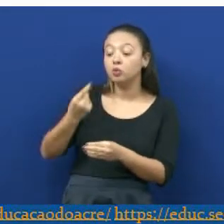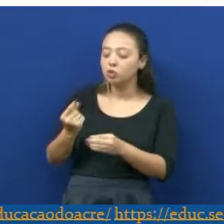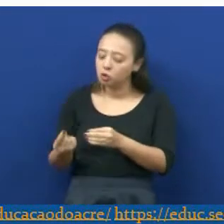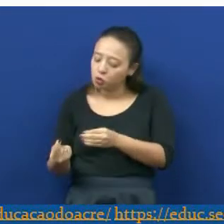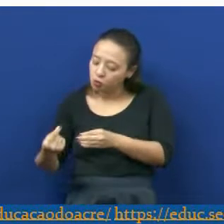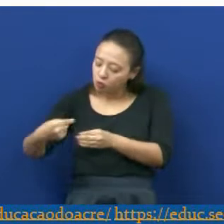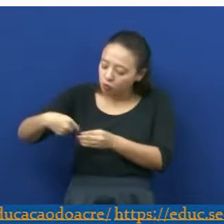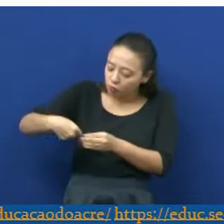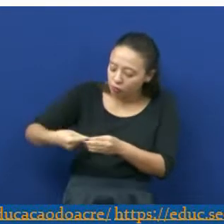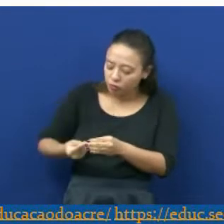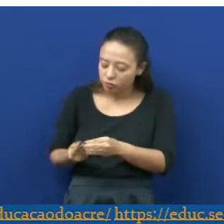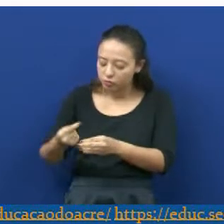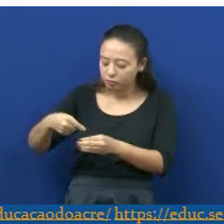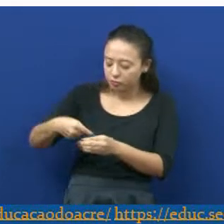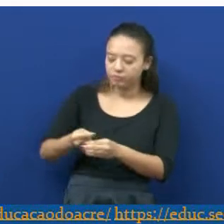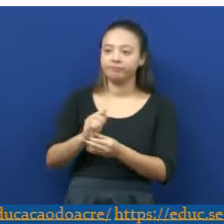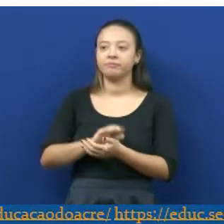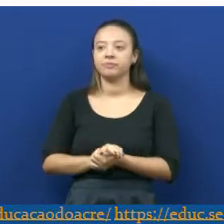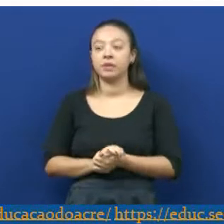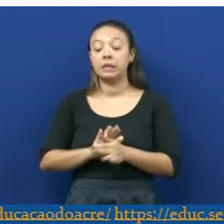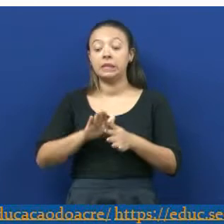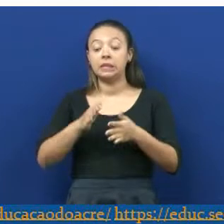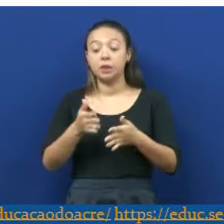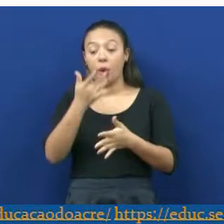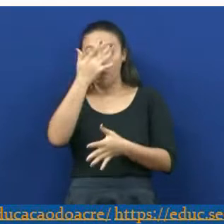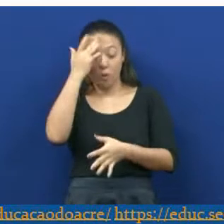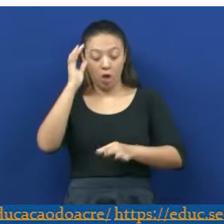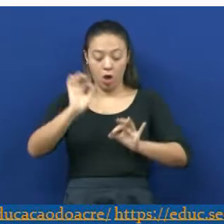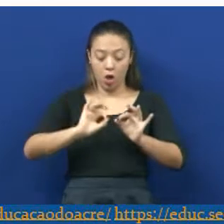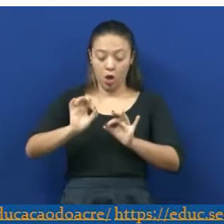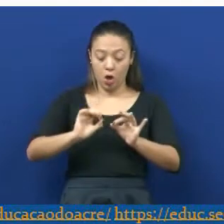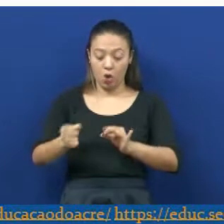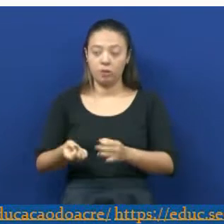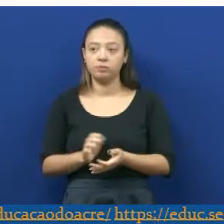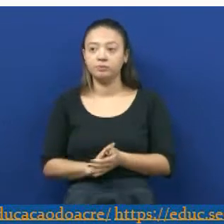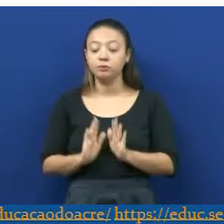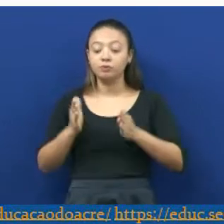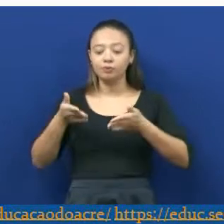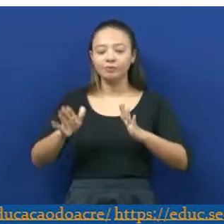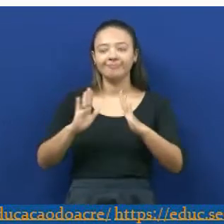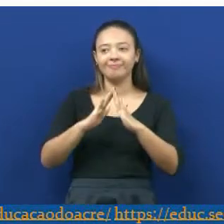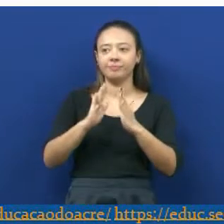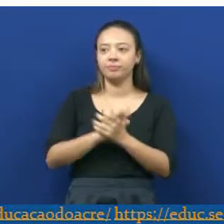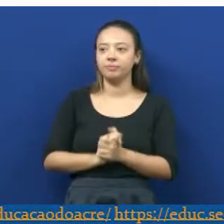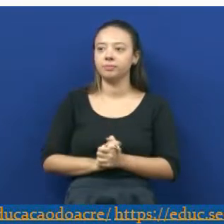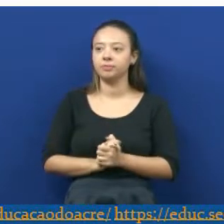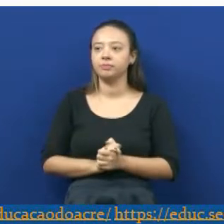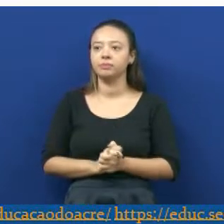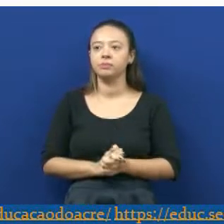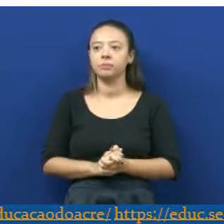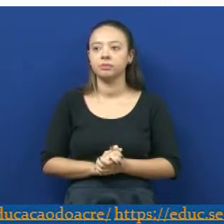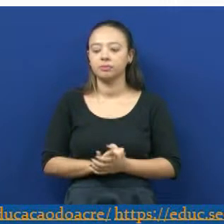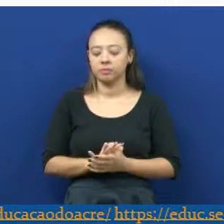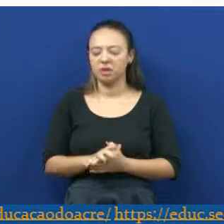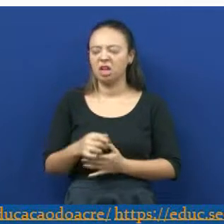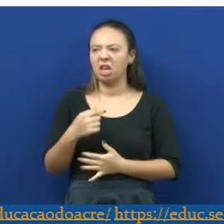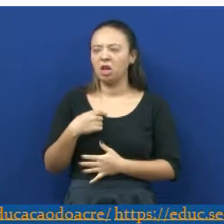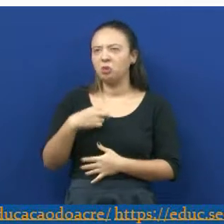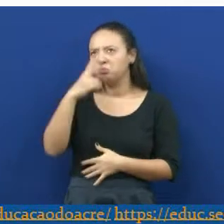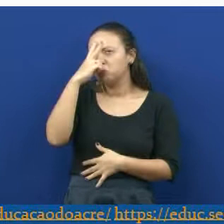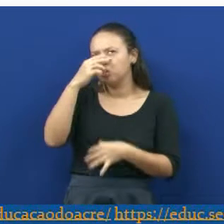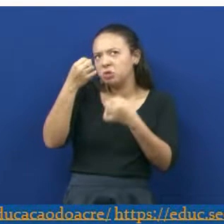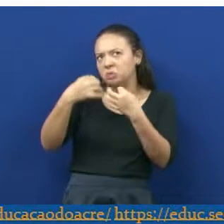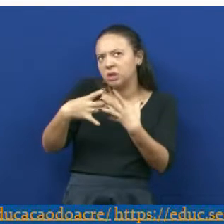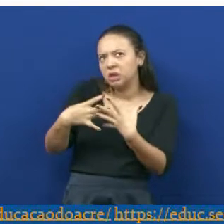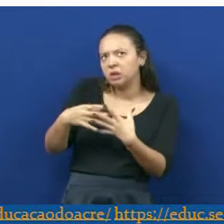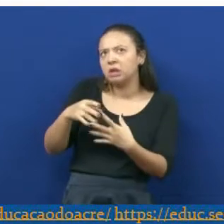ajunto. Estavam nisso quando a costureira chegou à casa da baronesa. Não sei se disse que isto se passava em casa de uma baronesa, que